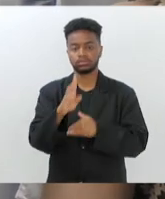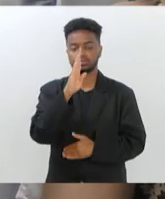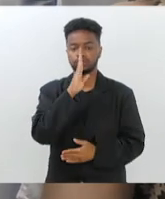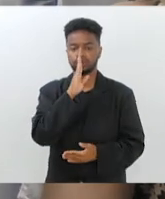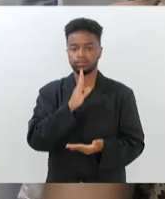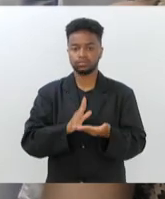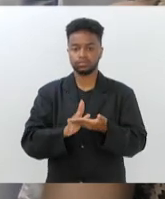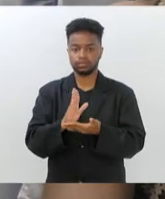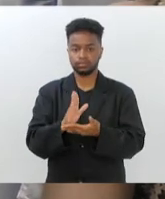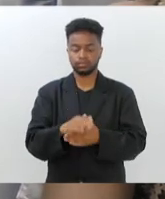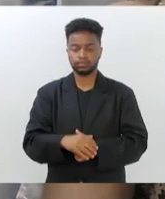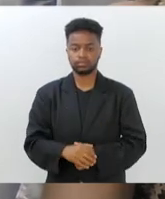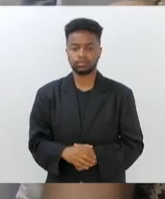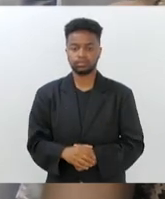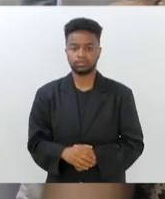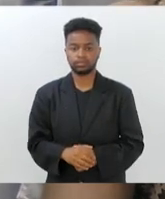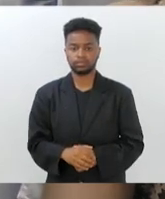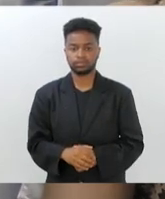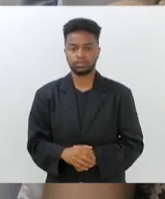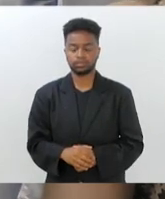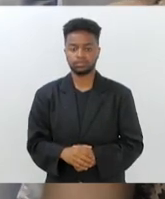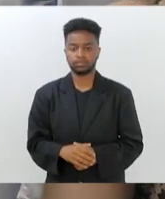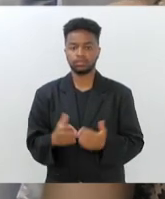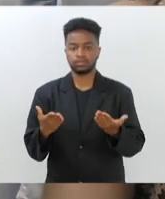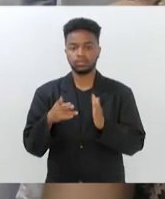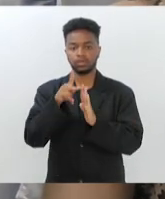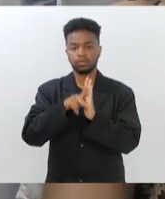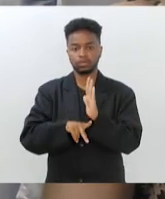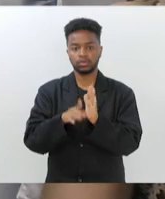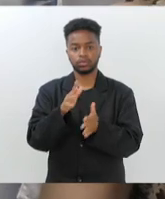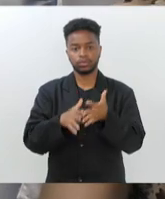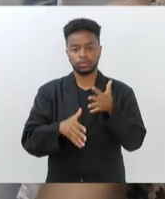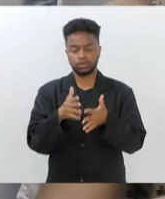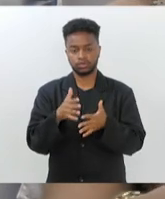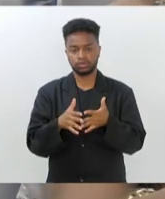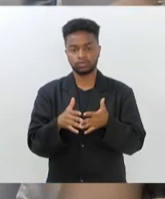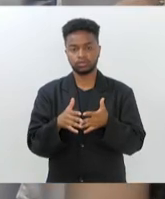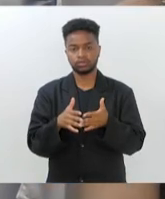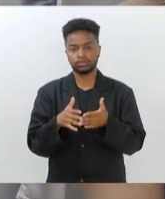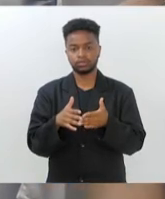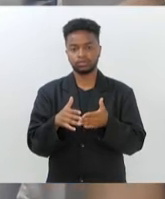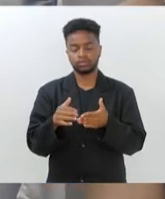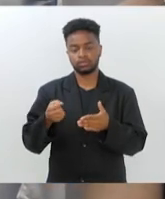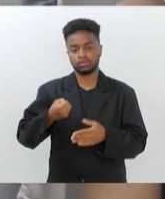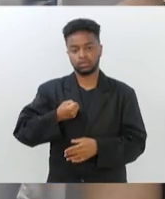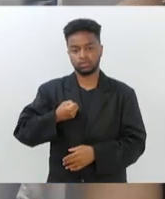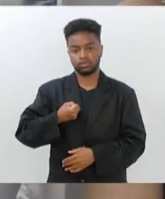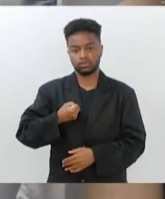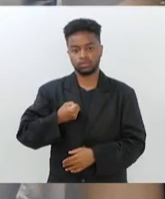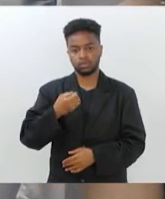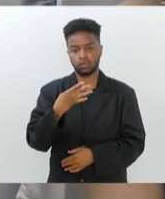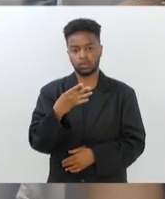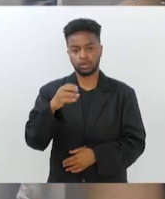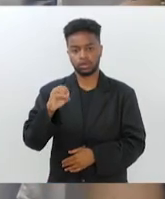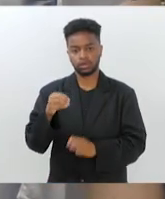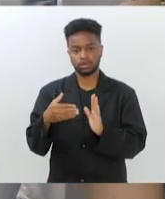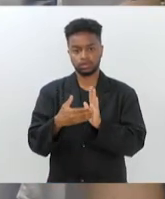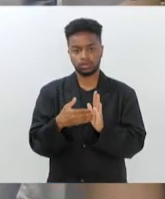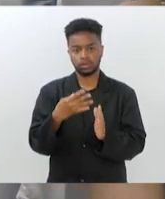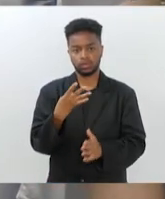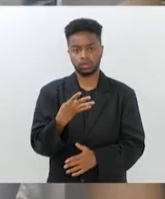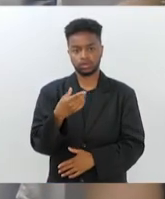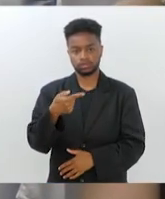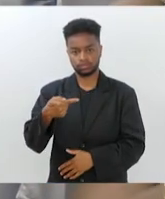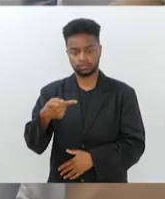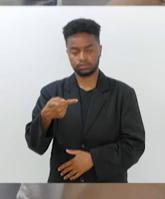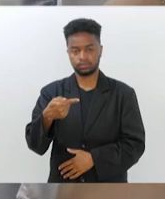estão aprovado os projetos pela prejudiced são os itens de número 40 a